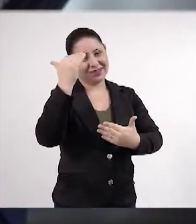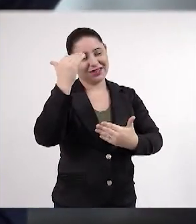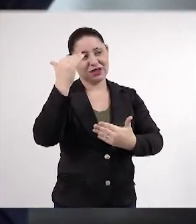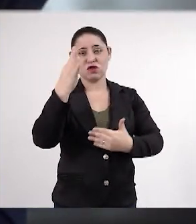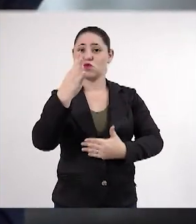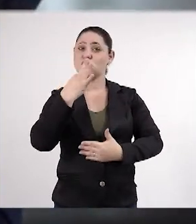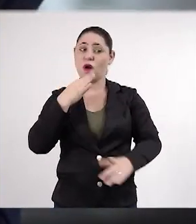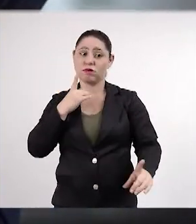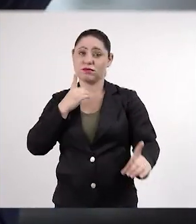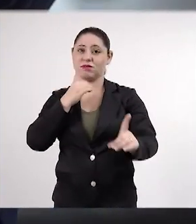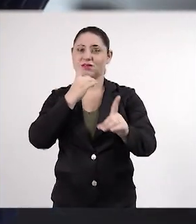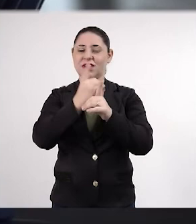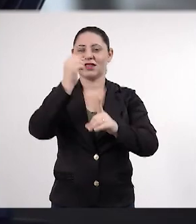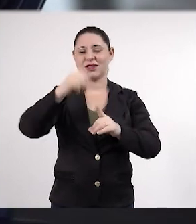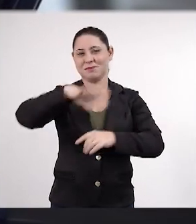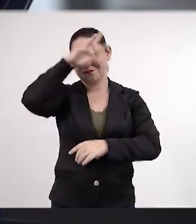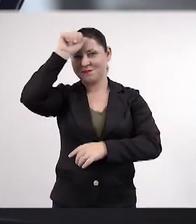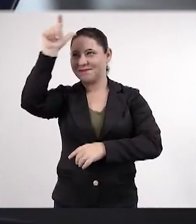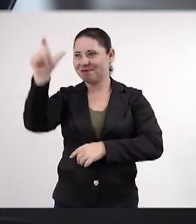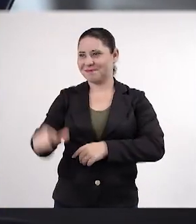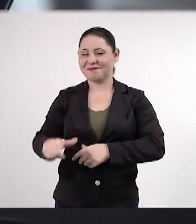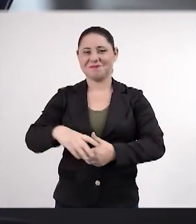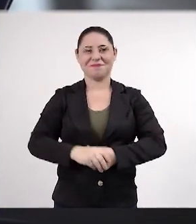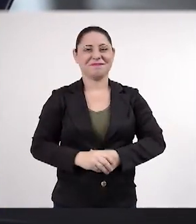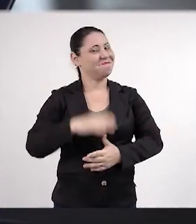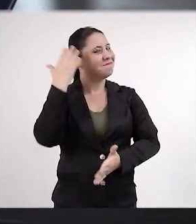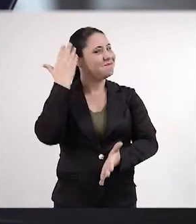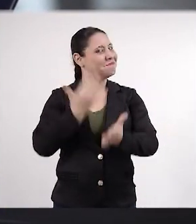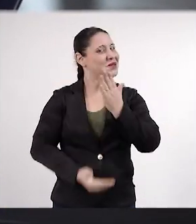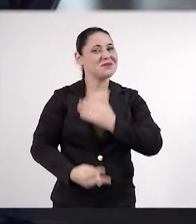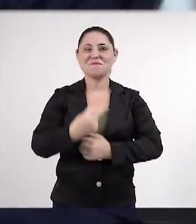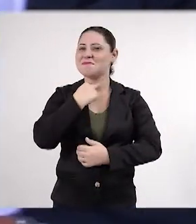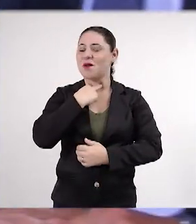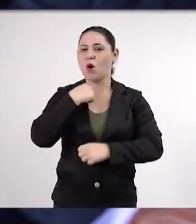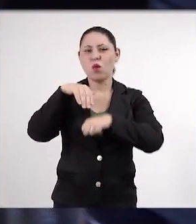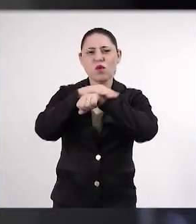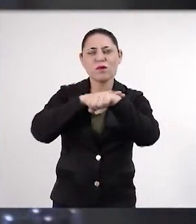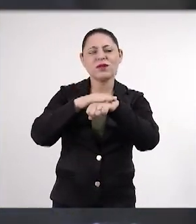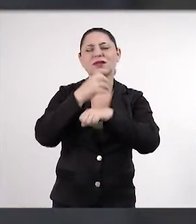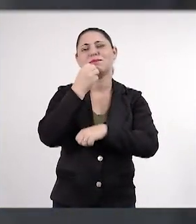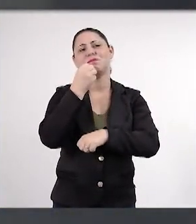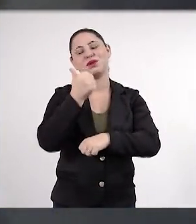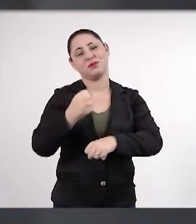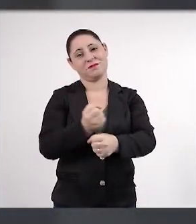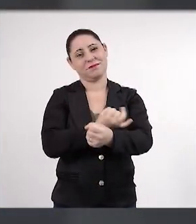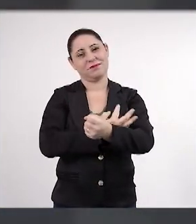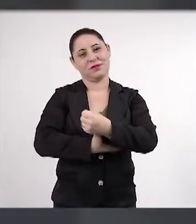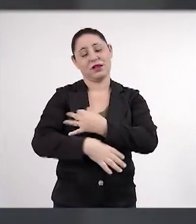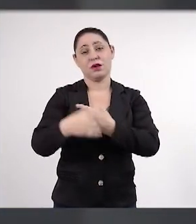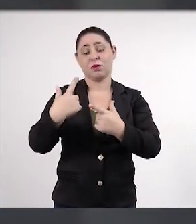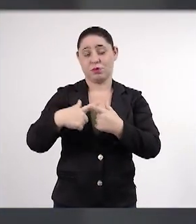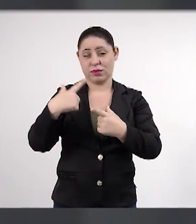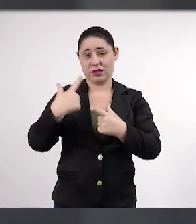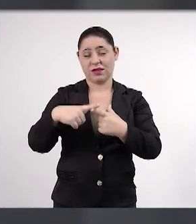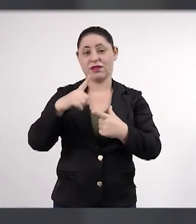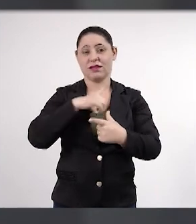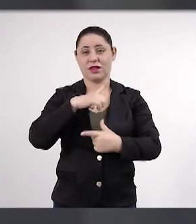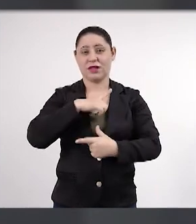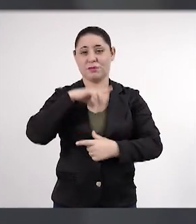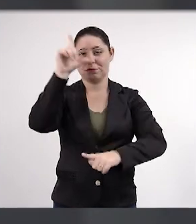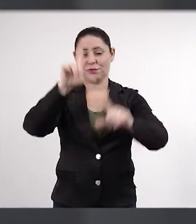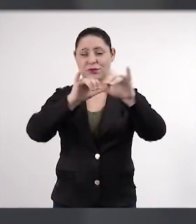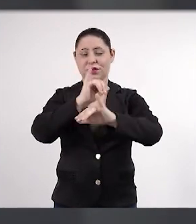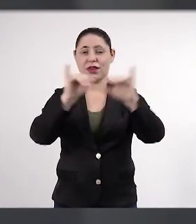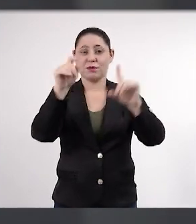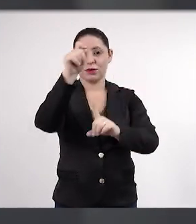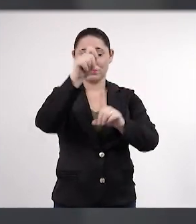Benhur. Nos encontraremos no Personalidades. Imperdível, hein? Conversa muito boa, muita emoção, muita